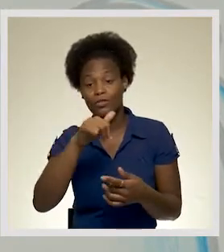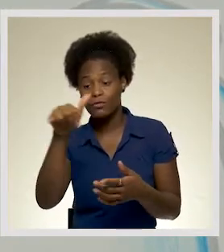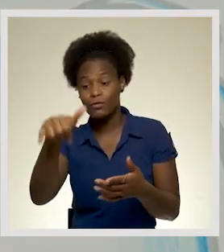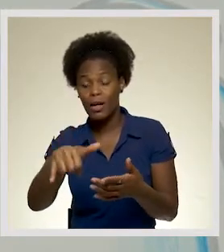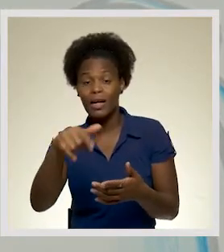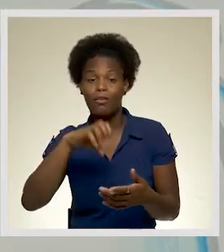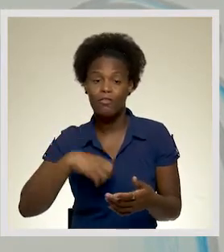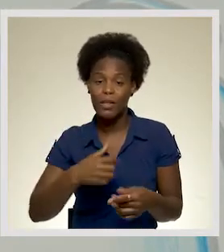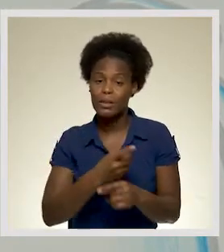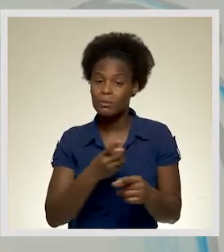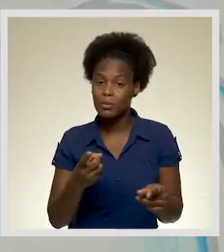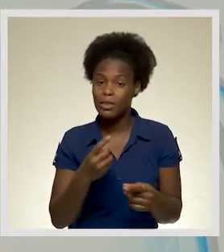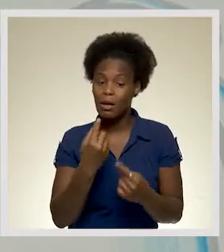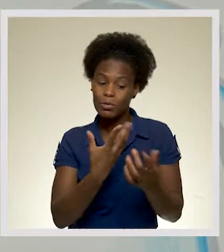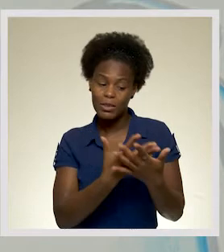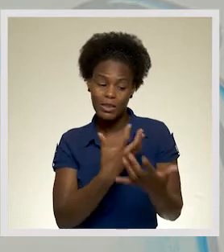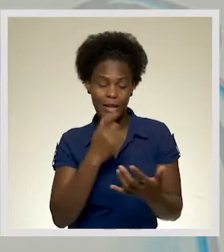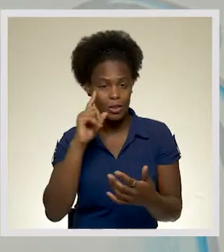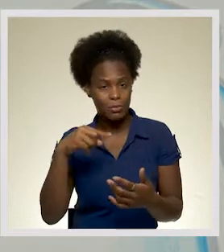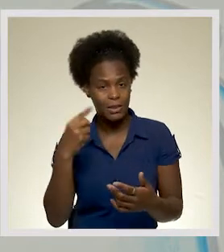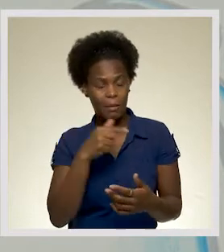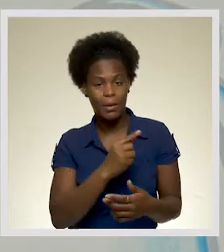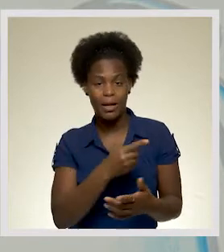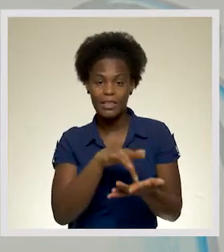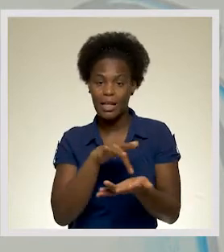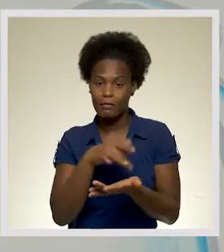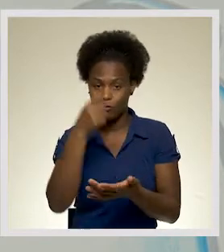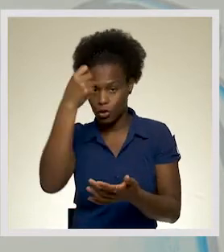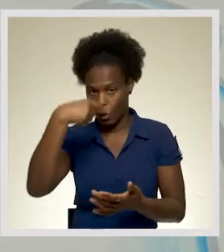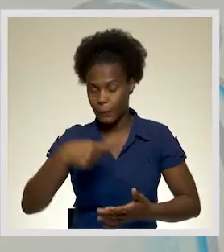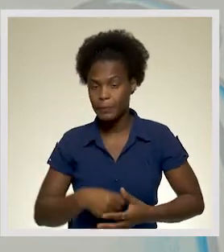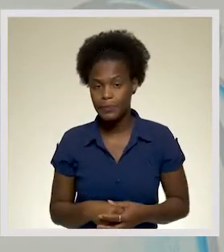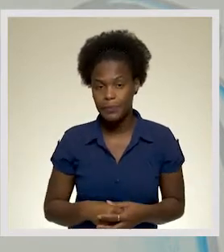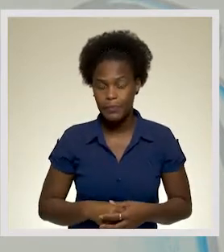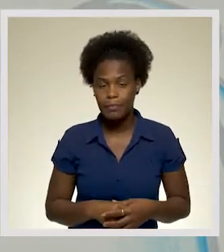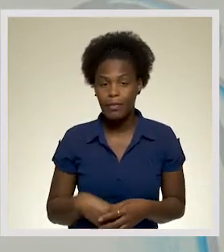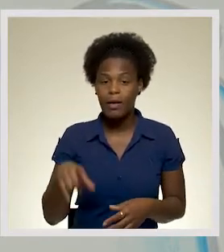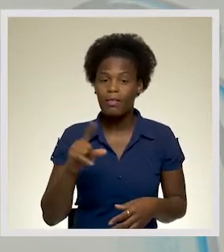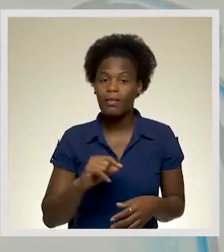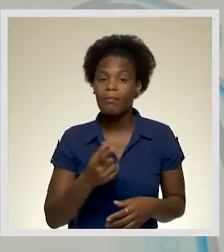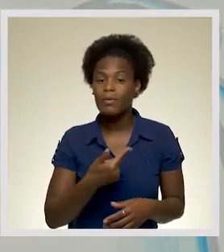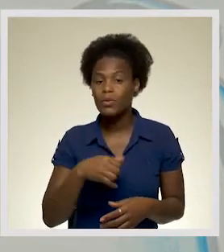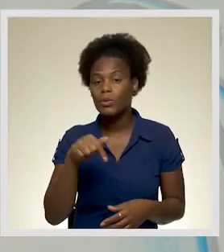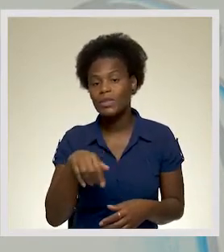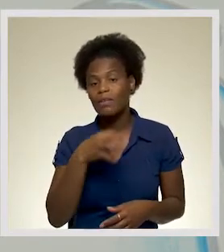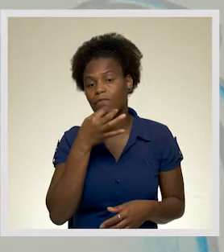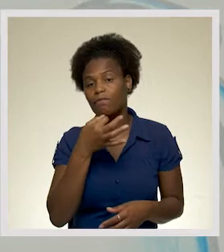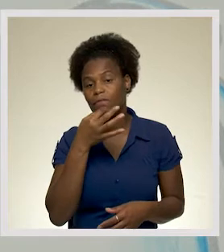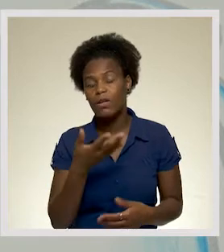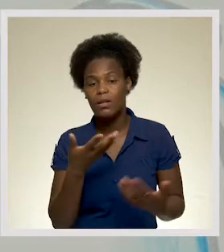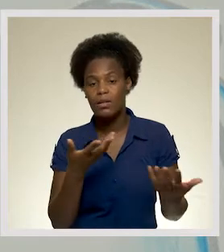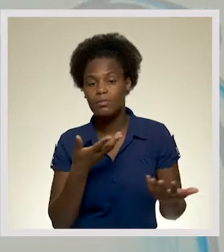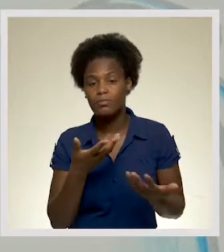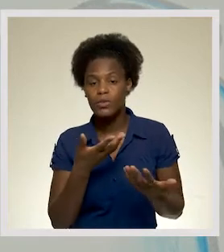isso aqui, um destaque especial a esse conto. Também referimos aqui um